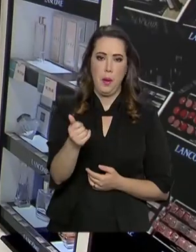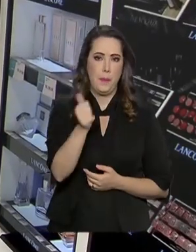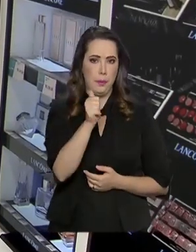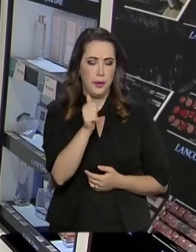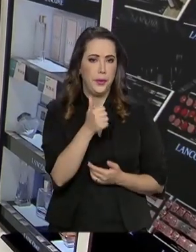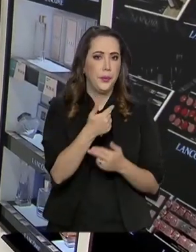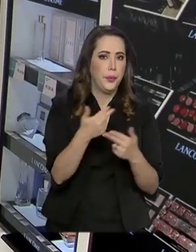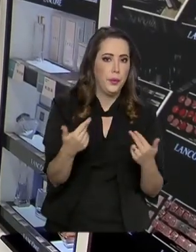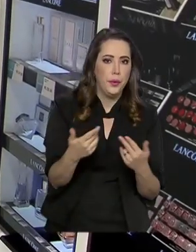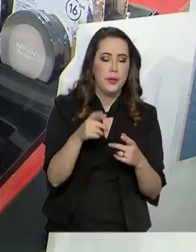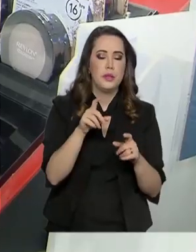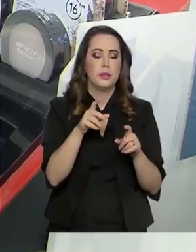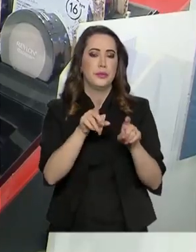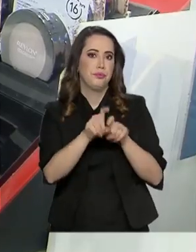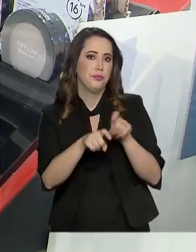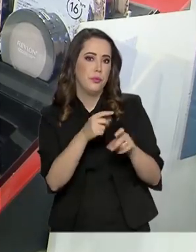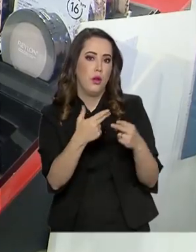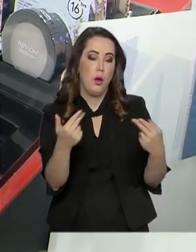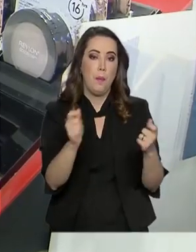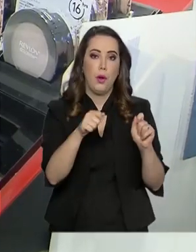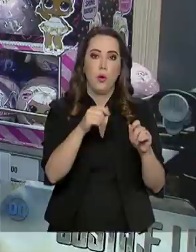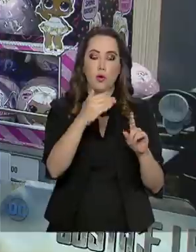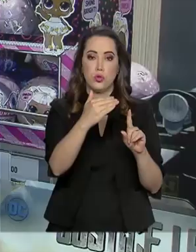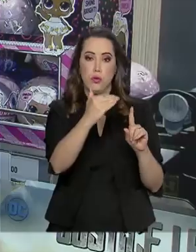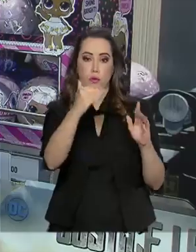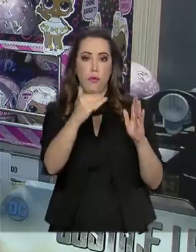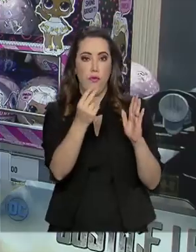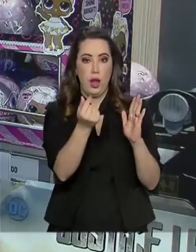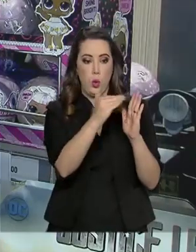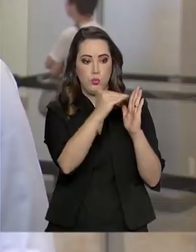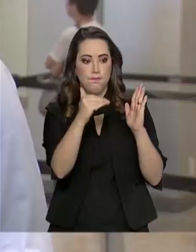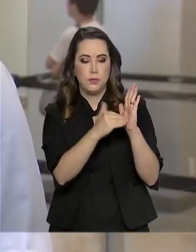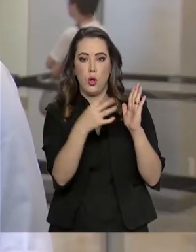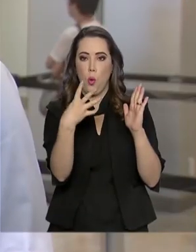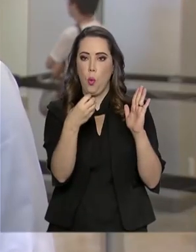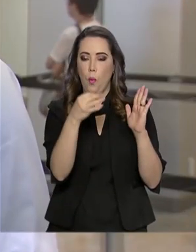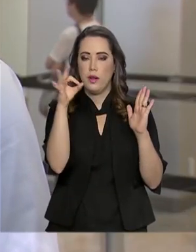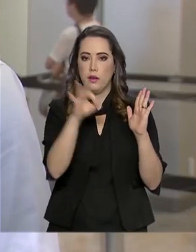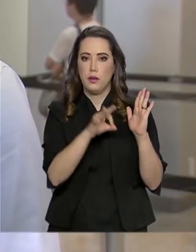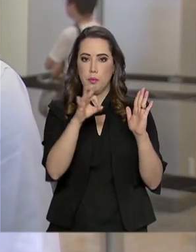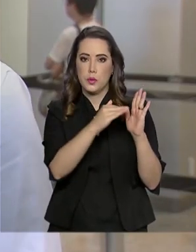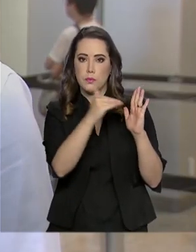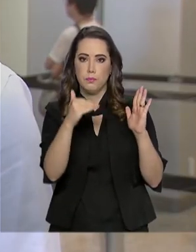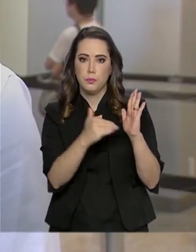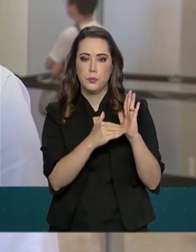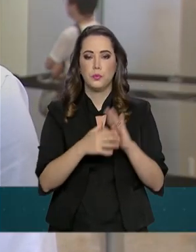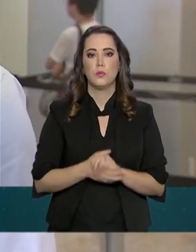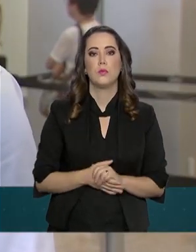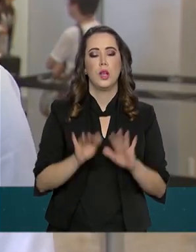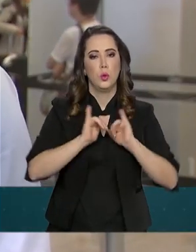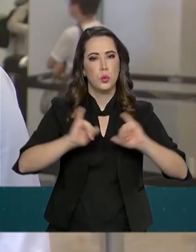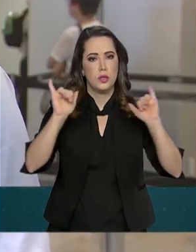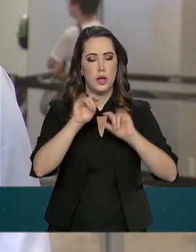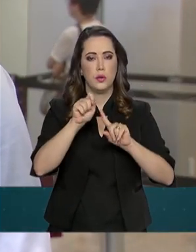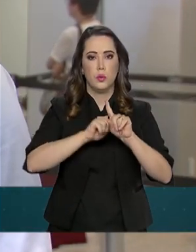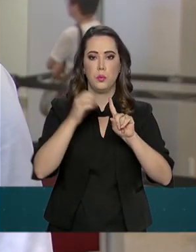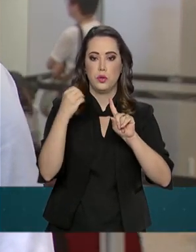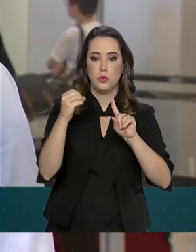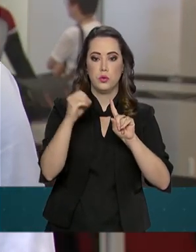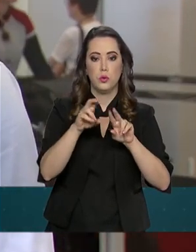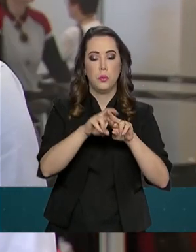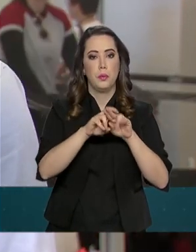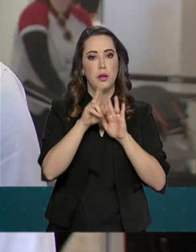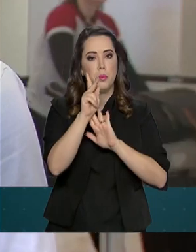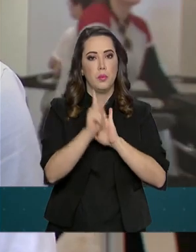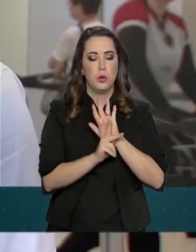por exemplo podem custar até 40% menos a medida foi anunciada em outubro por meio de uma portaria e